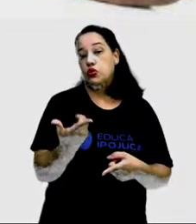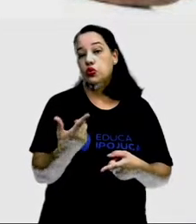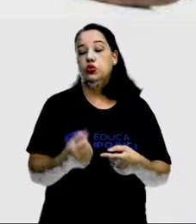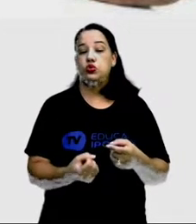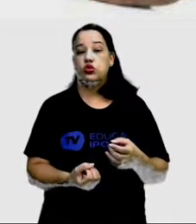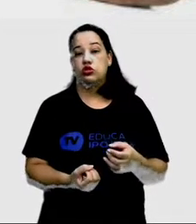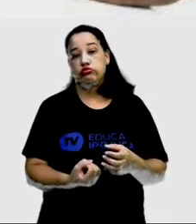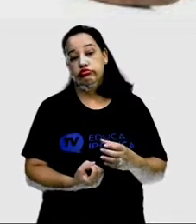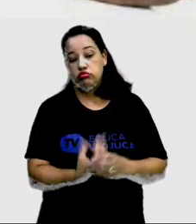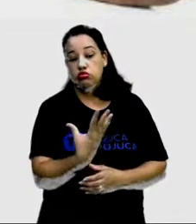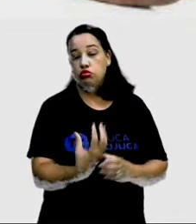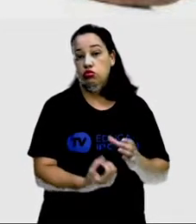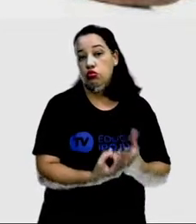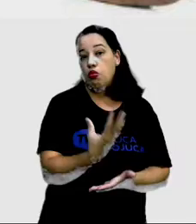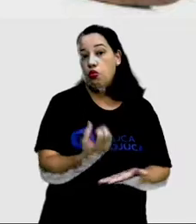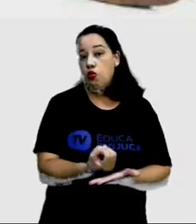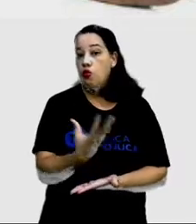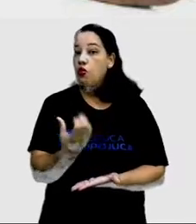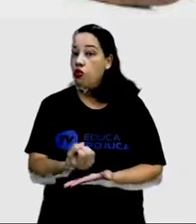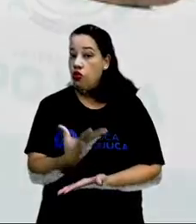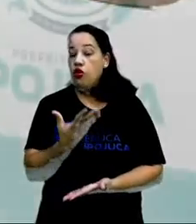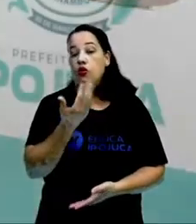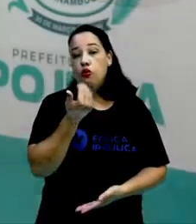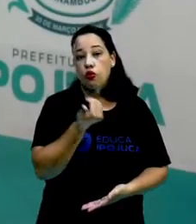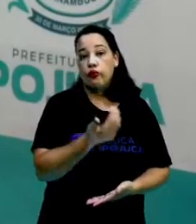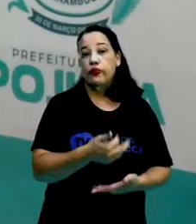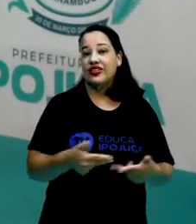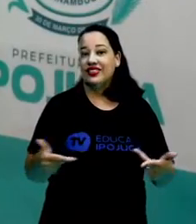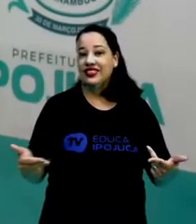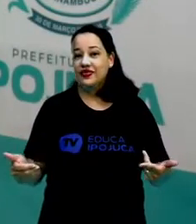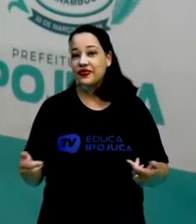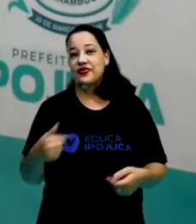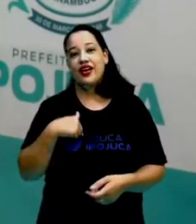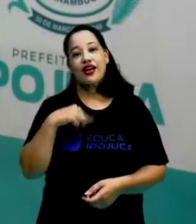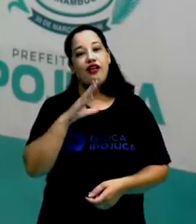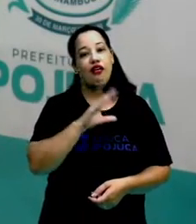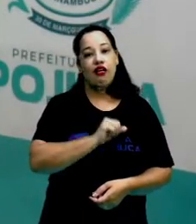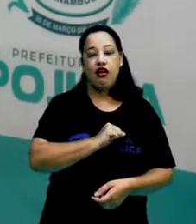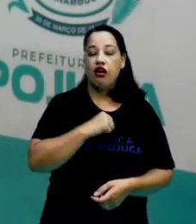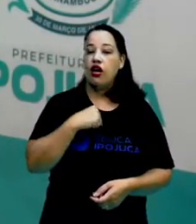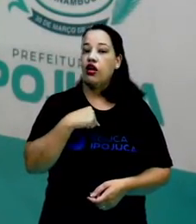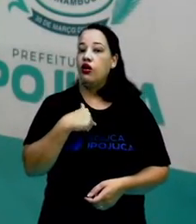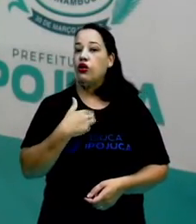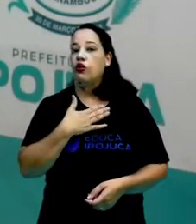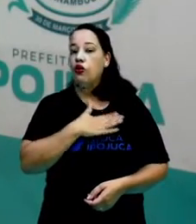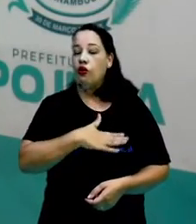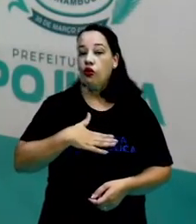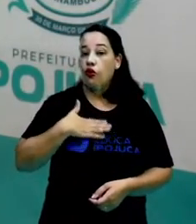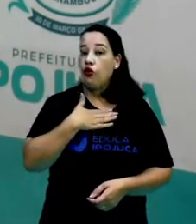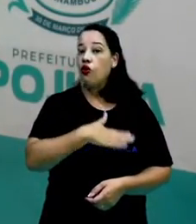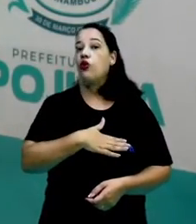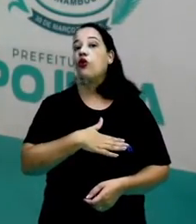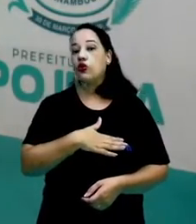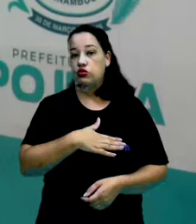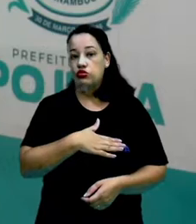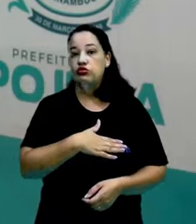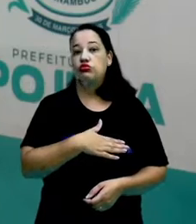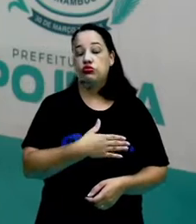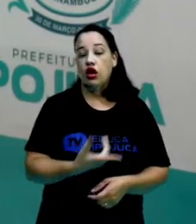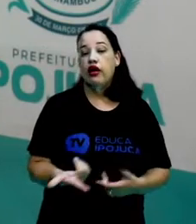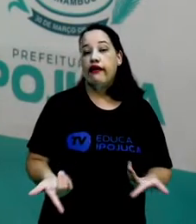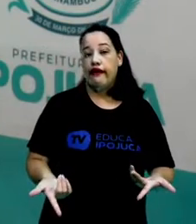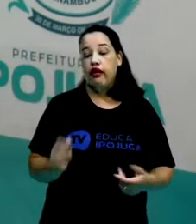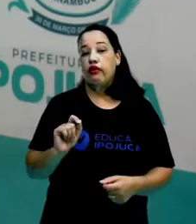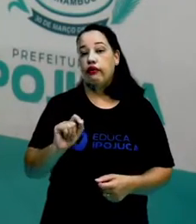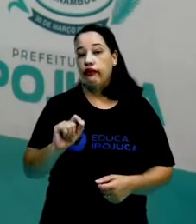plantas, sendo portanto reaproveitados. Eu adoro, sou apaixonada por essa palavra, né? Reaproveitados. Ou